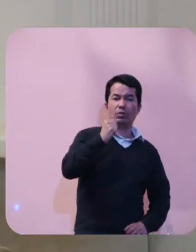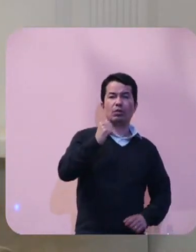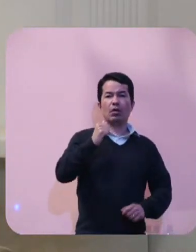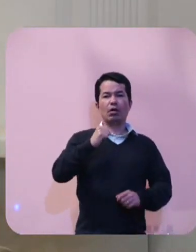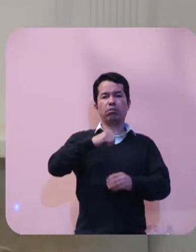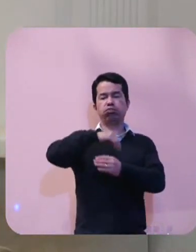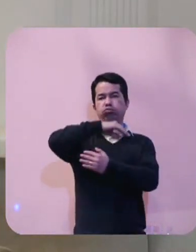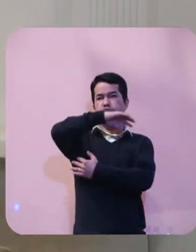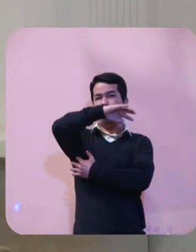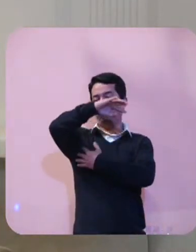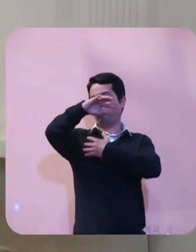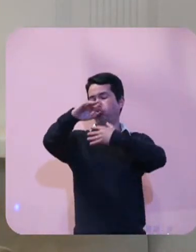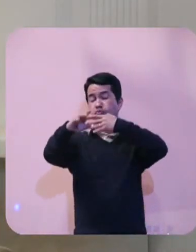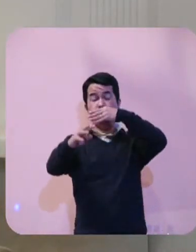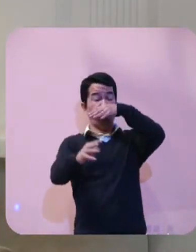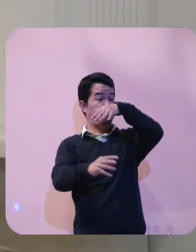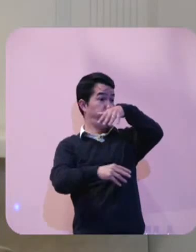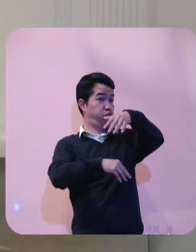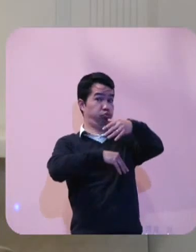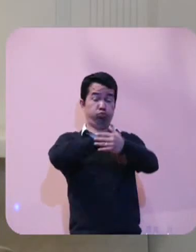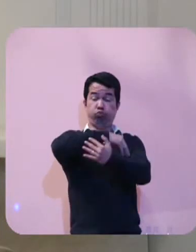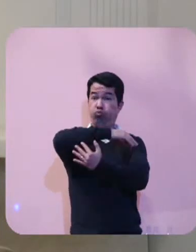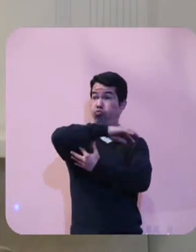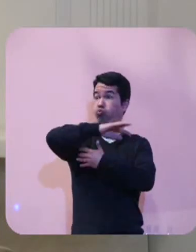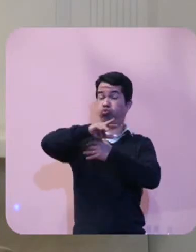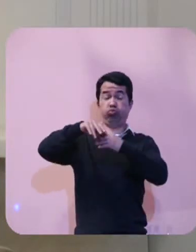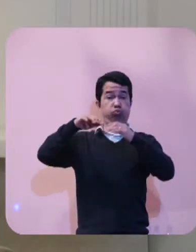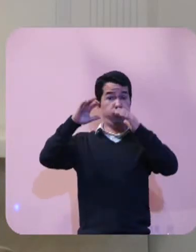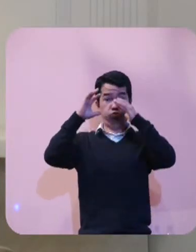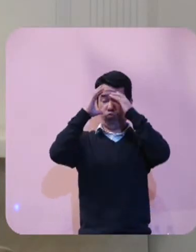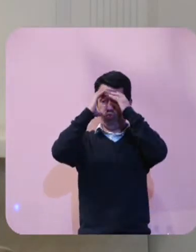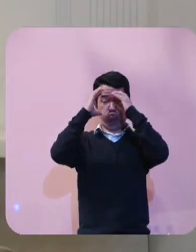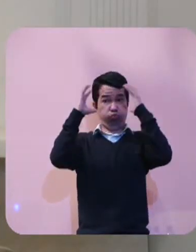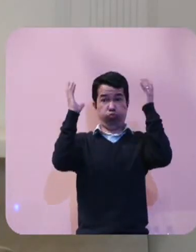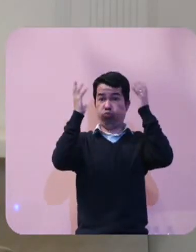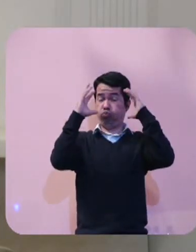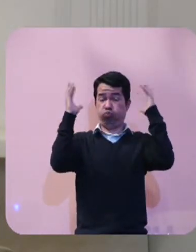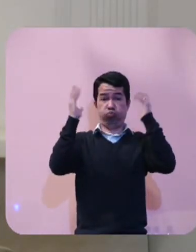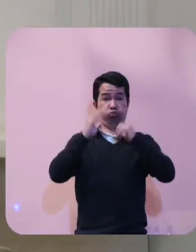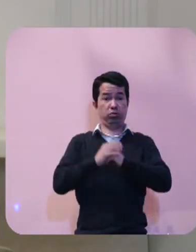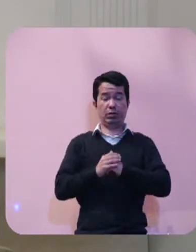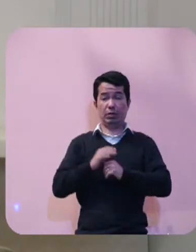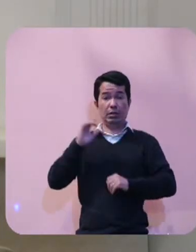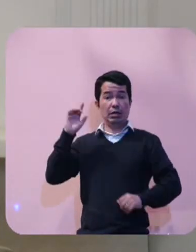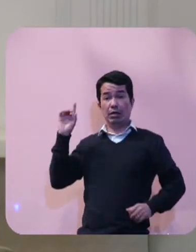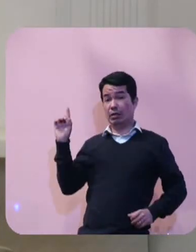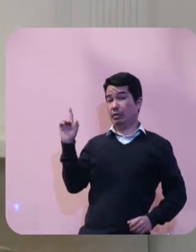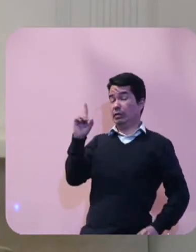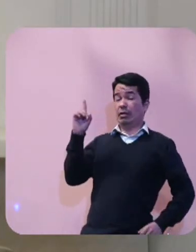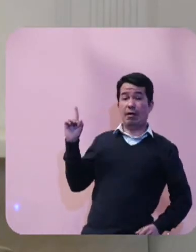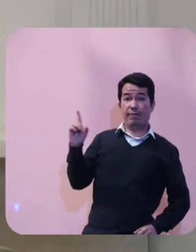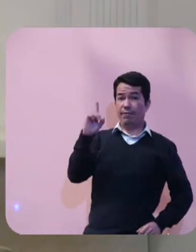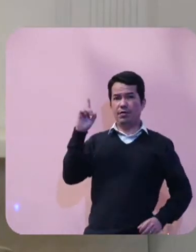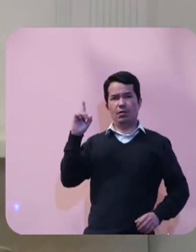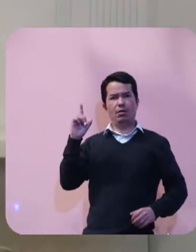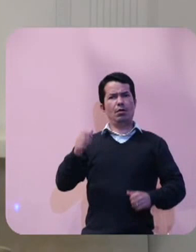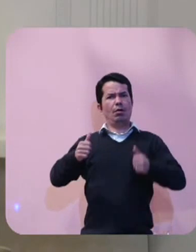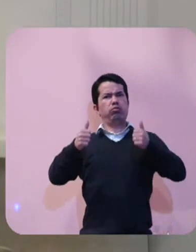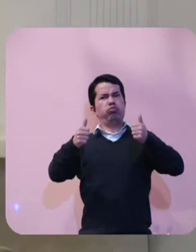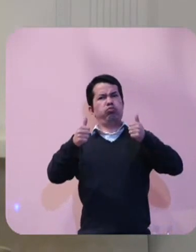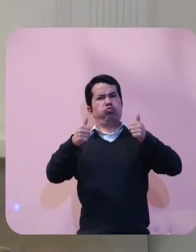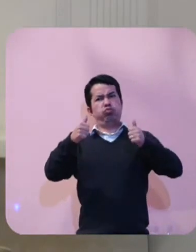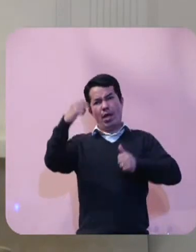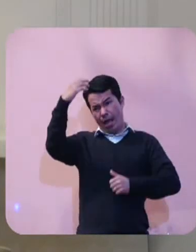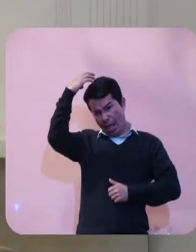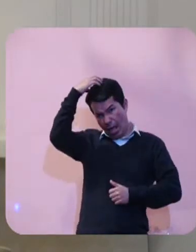vezes, no maior sucesso da nossa vida, a gente vive o pior fracasso da nossa família. E a gente